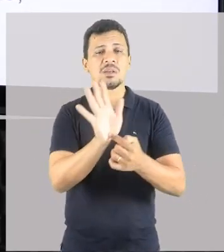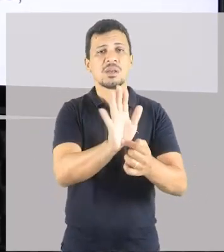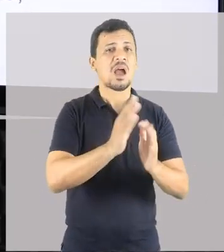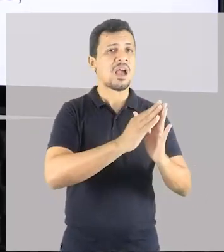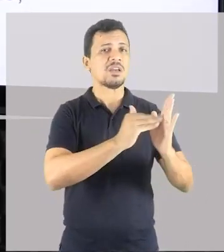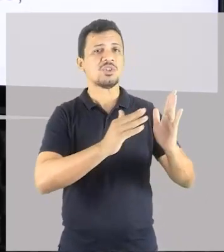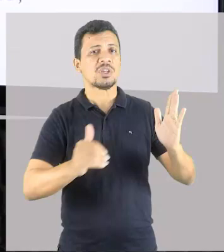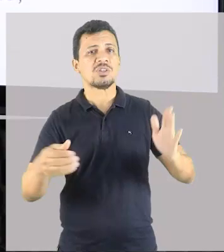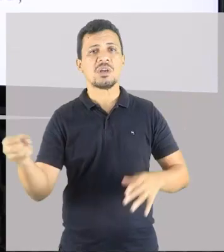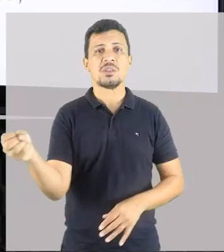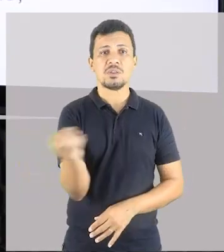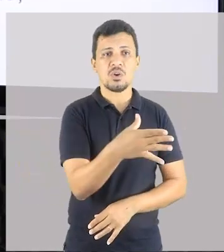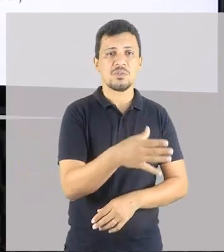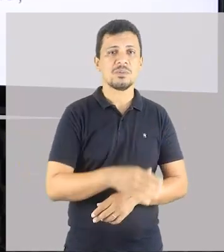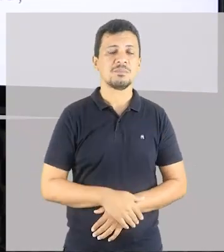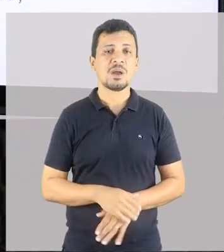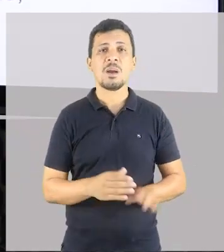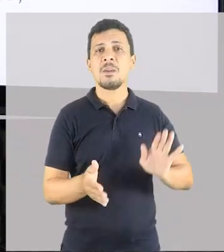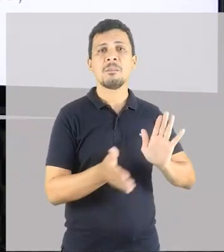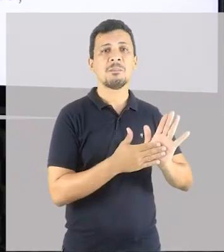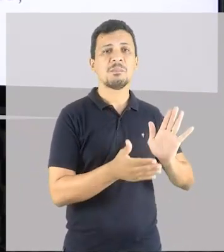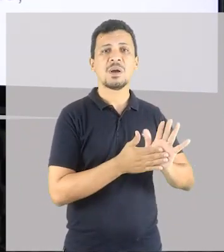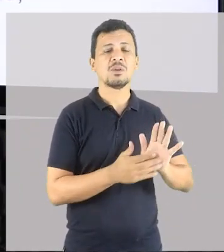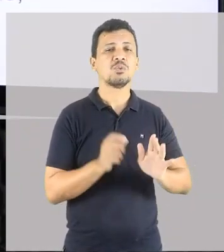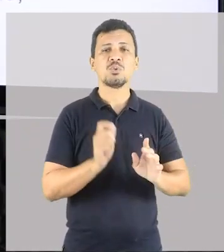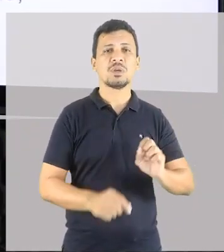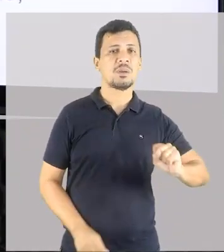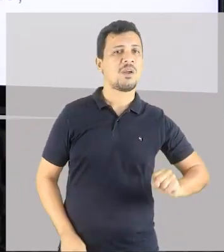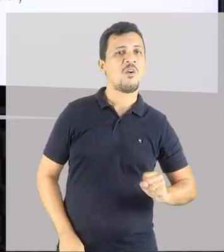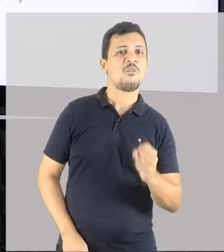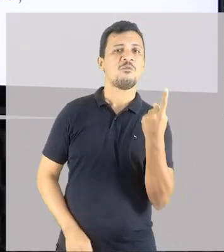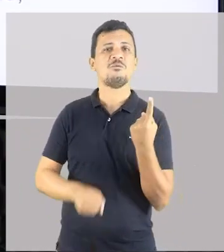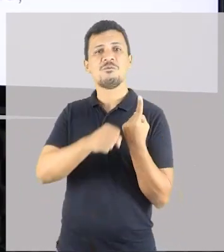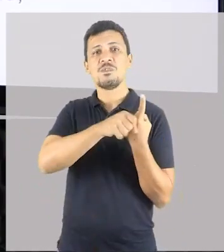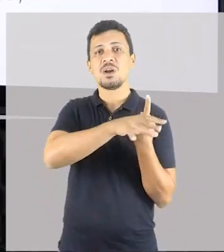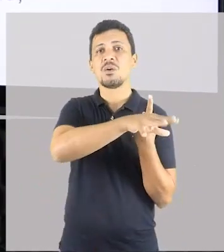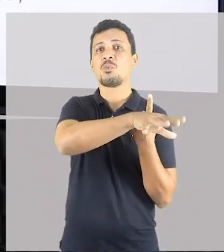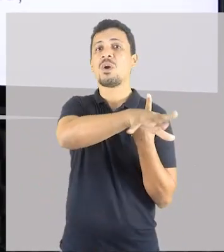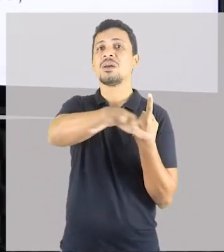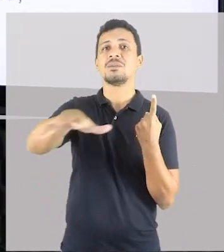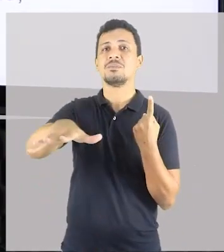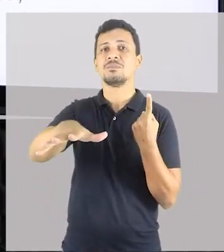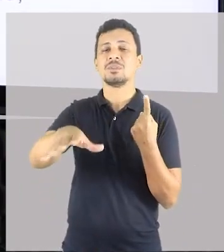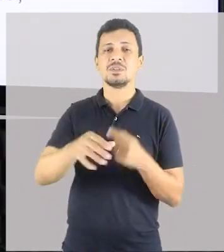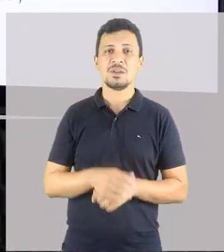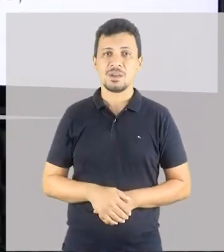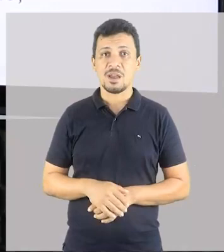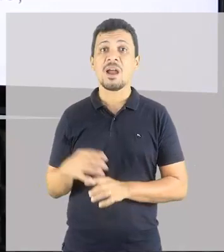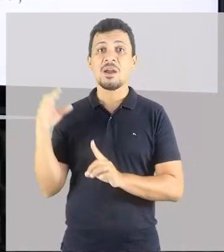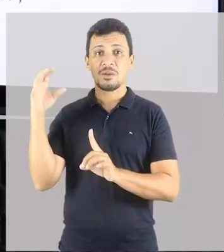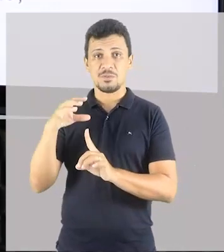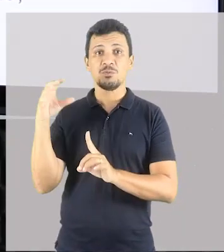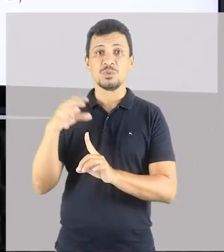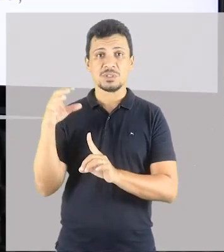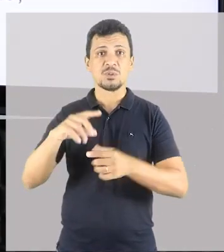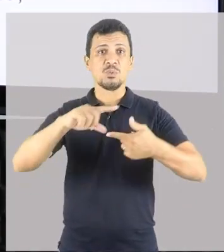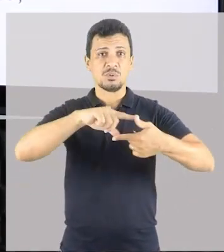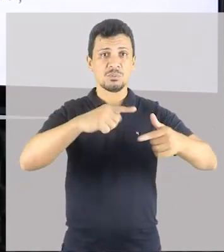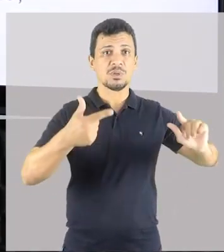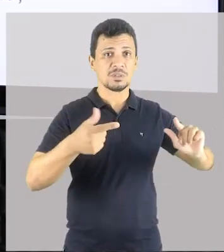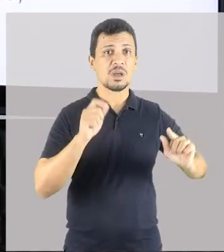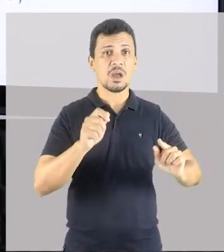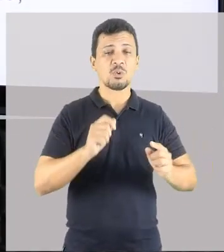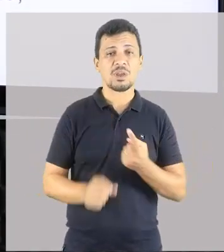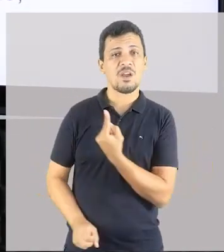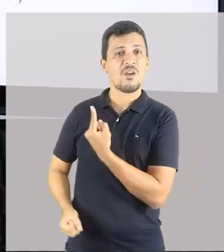inovadora, diferente, né? Pautada nas vanguardas. Eu já comentei isso. Uma das maiores influenciadores do modernismo são exatamente